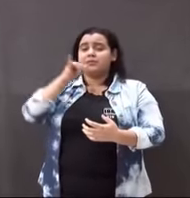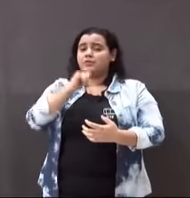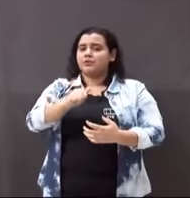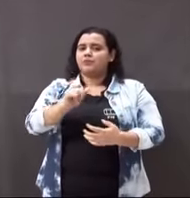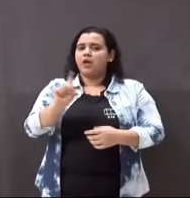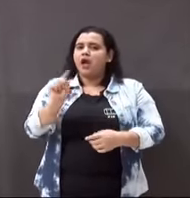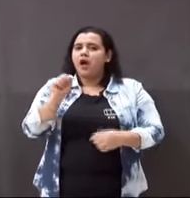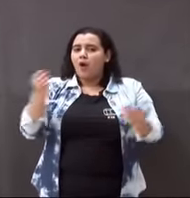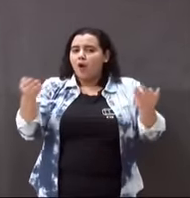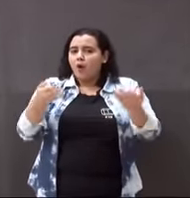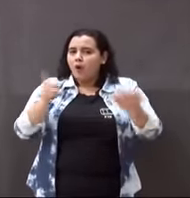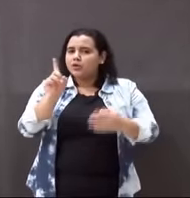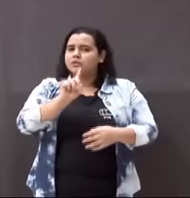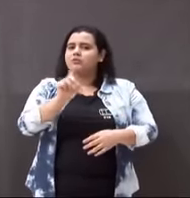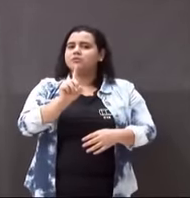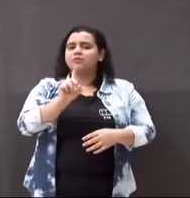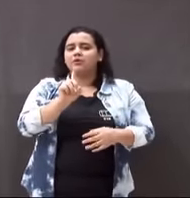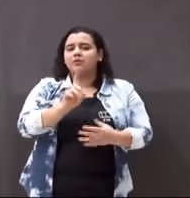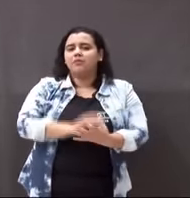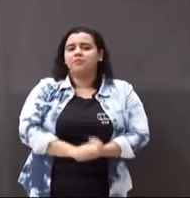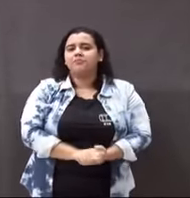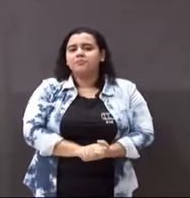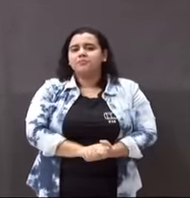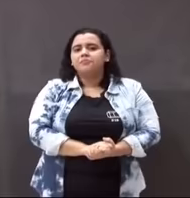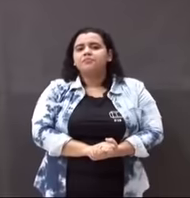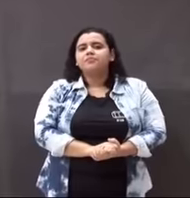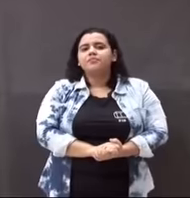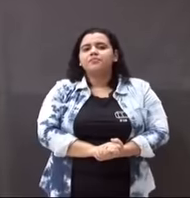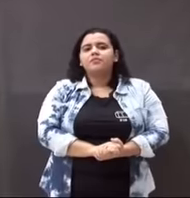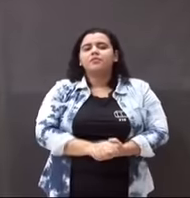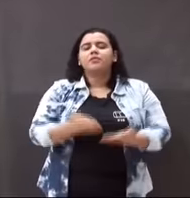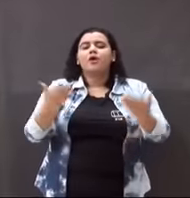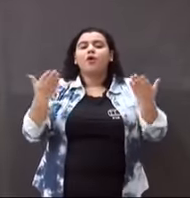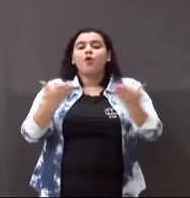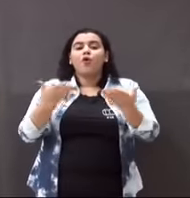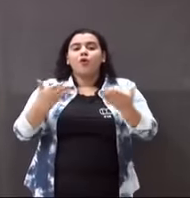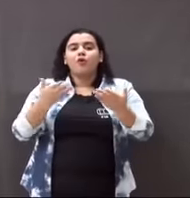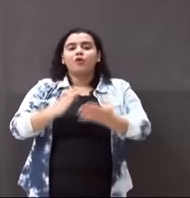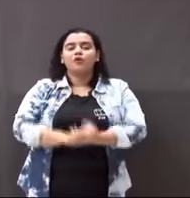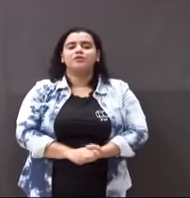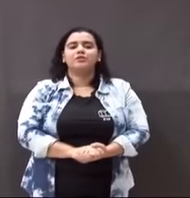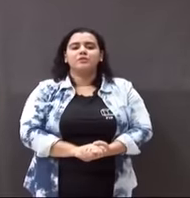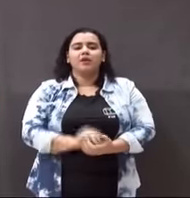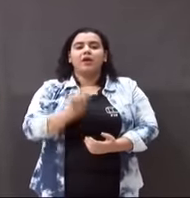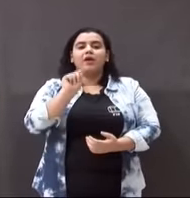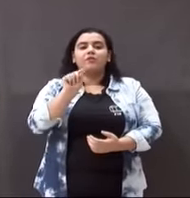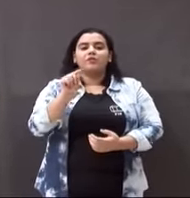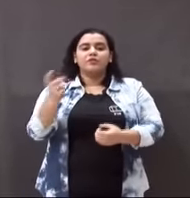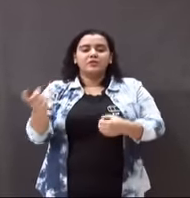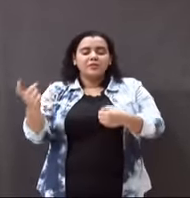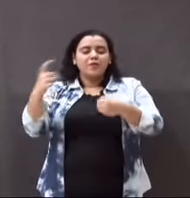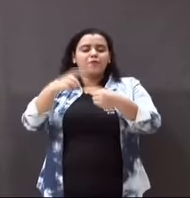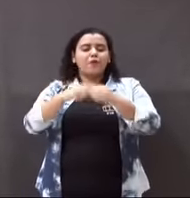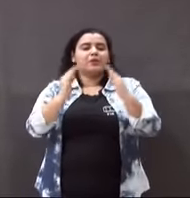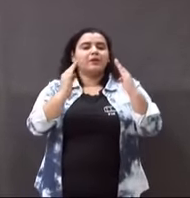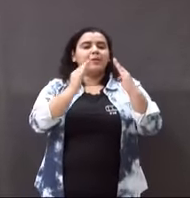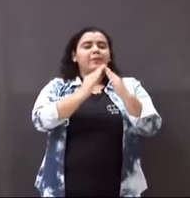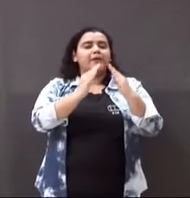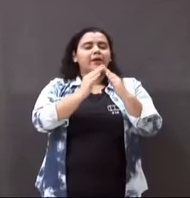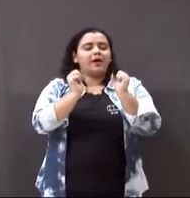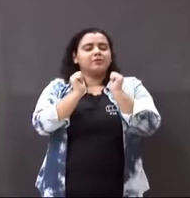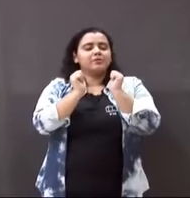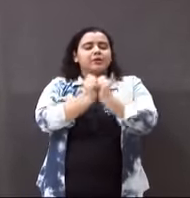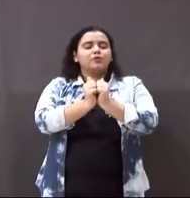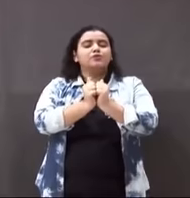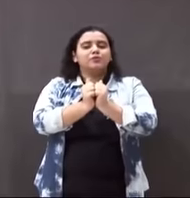Hoje você só sai daqui com quem você precisa.